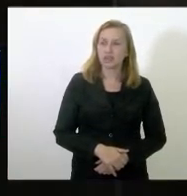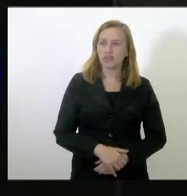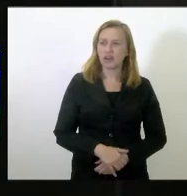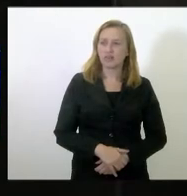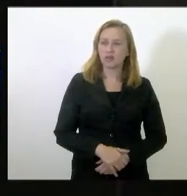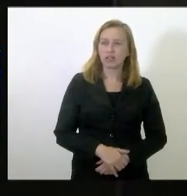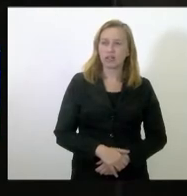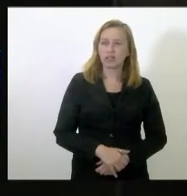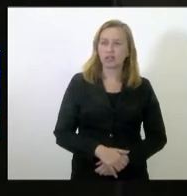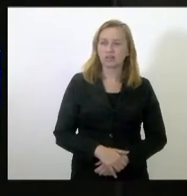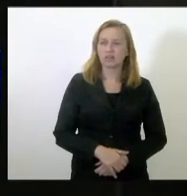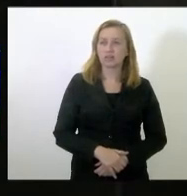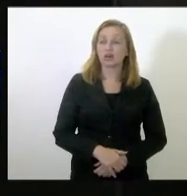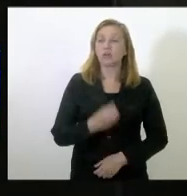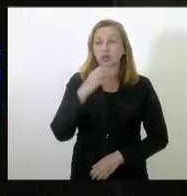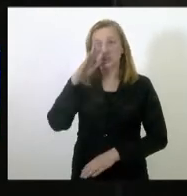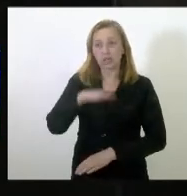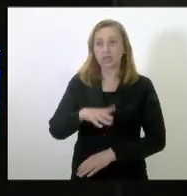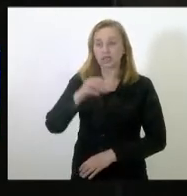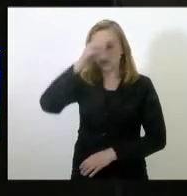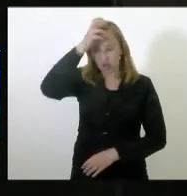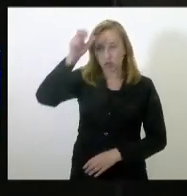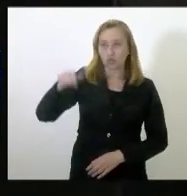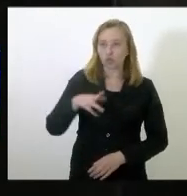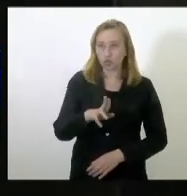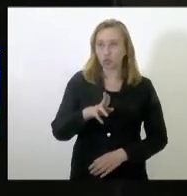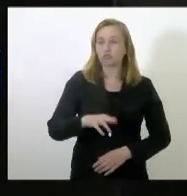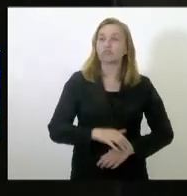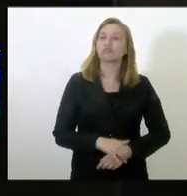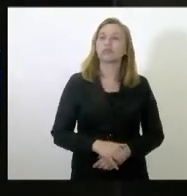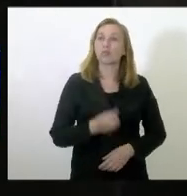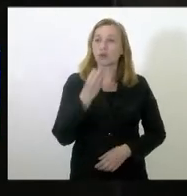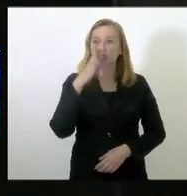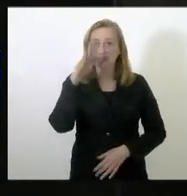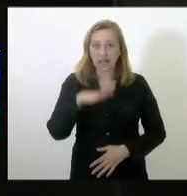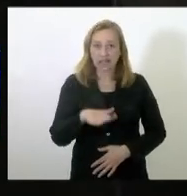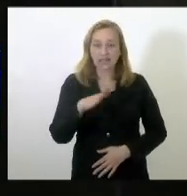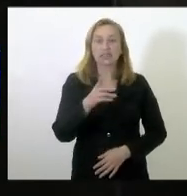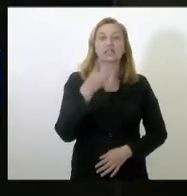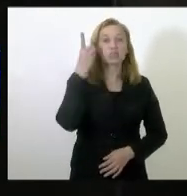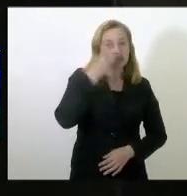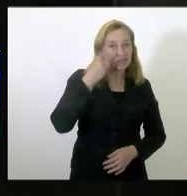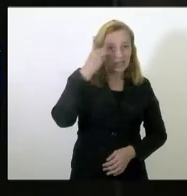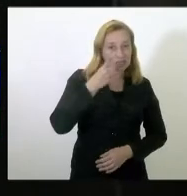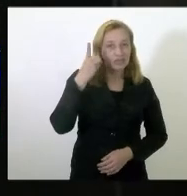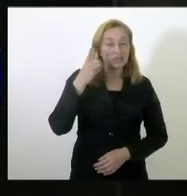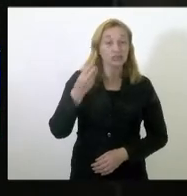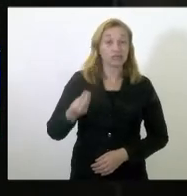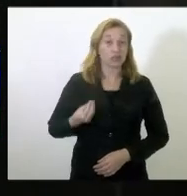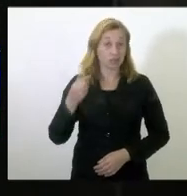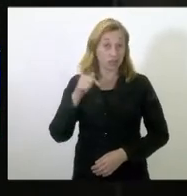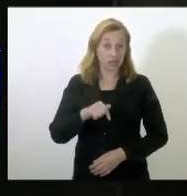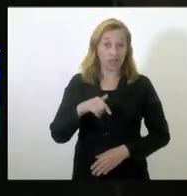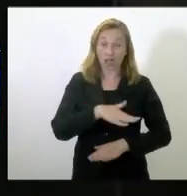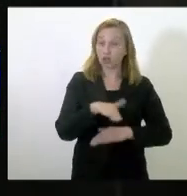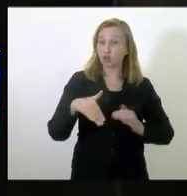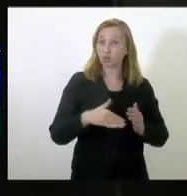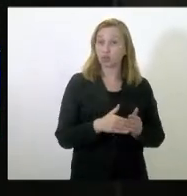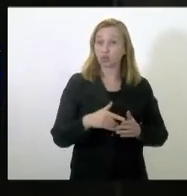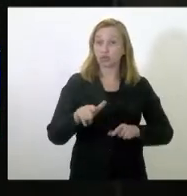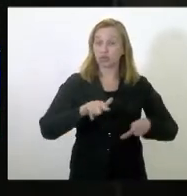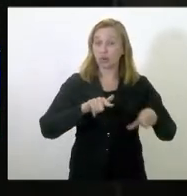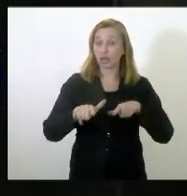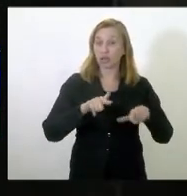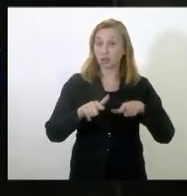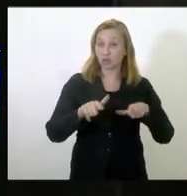tarde, deputada Tia Ju, que está presidindo essa sessão. Boa tarde, deputados e deputadas aqui presentes, a todos os servidores,